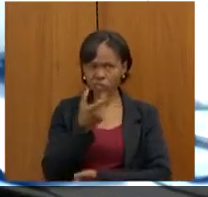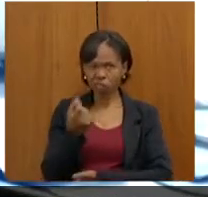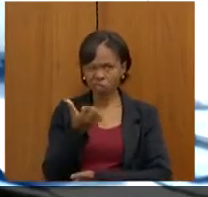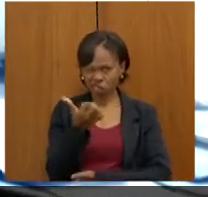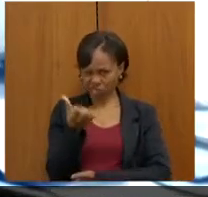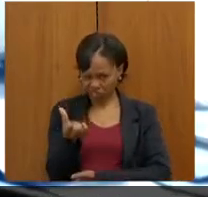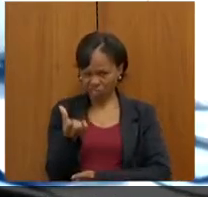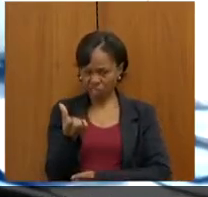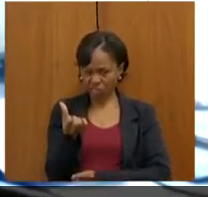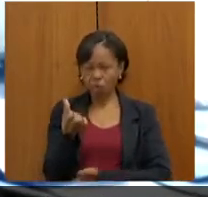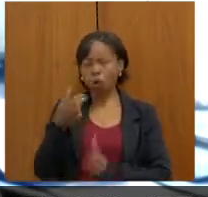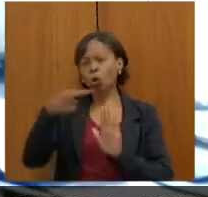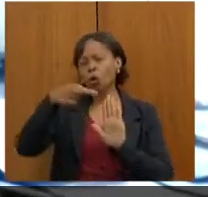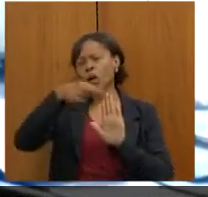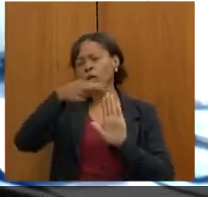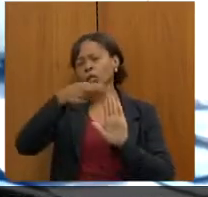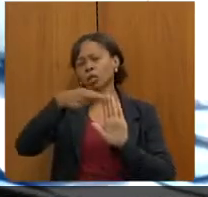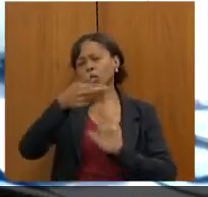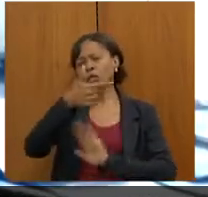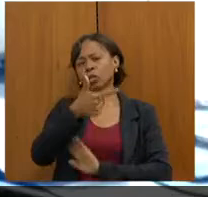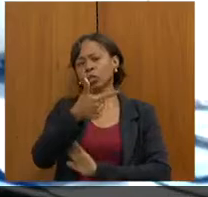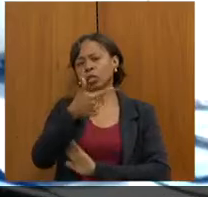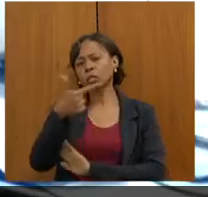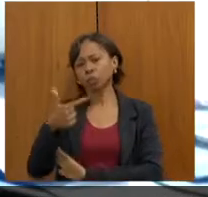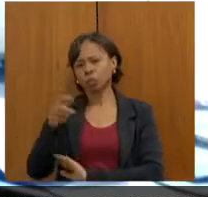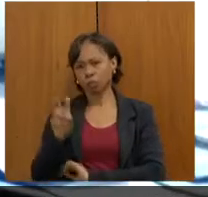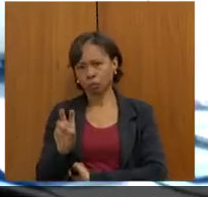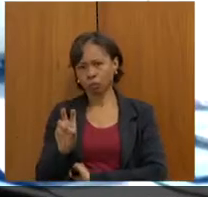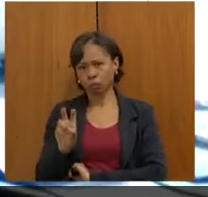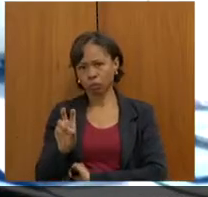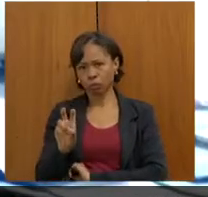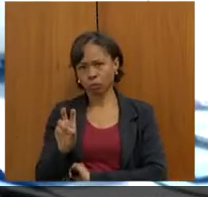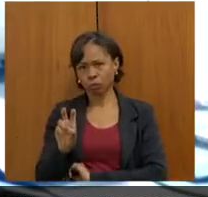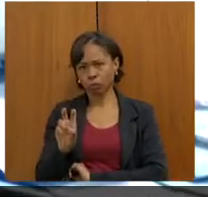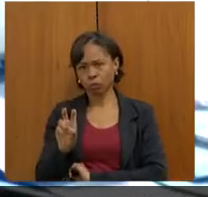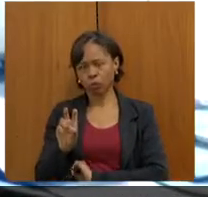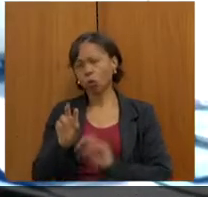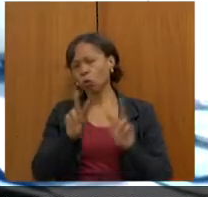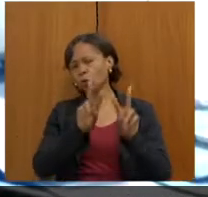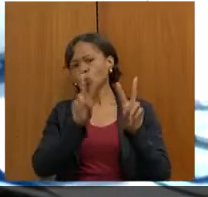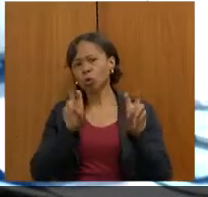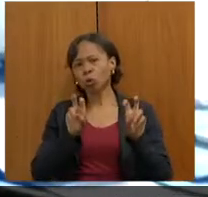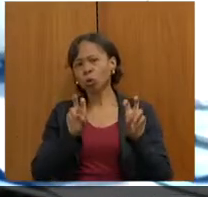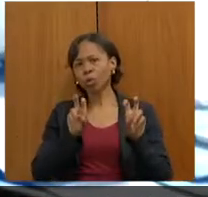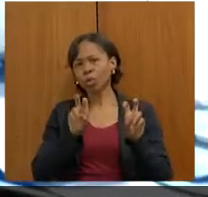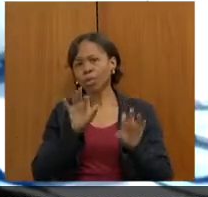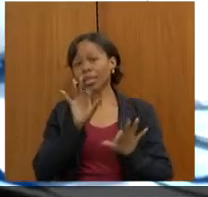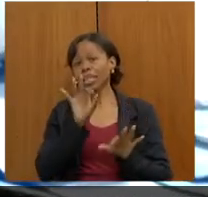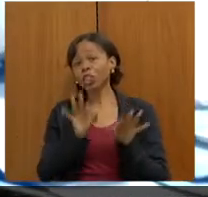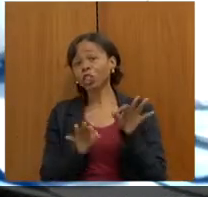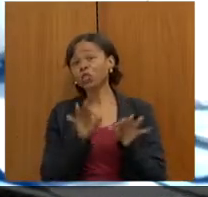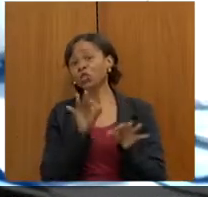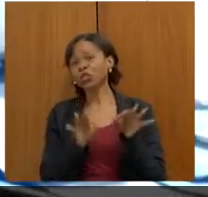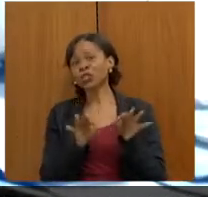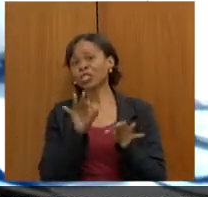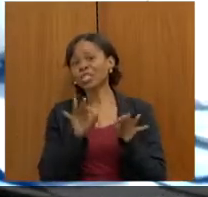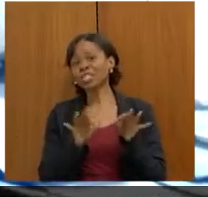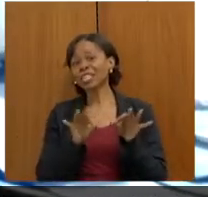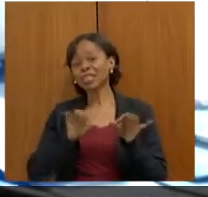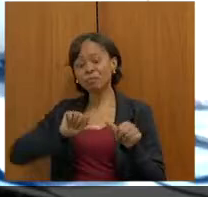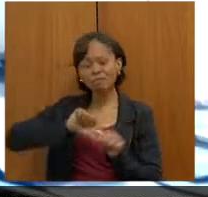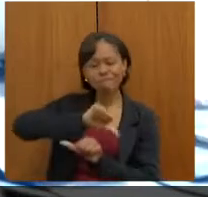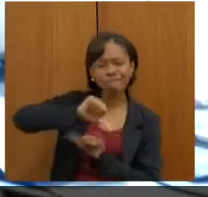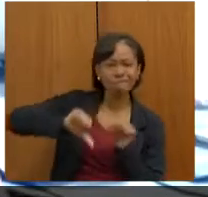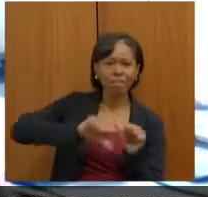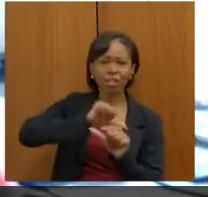que a resolução do meu Deus não sobre justiça restaurativa no âmbito dos